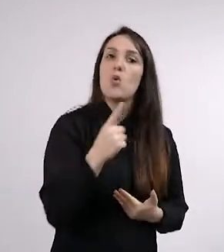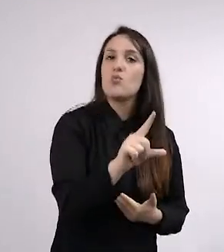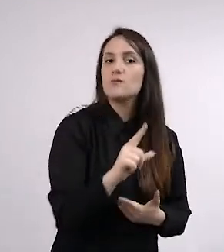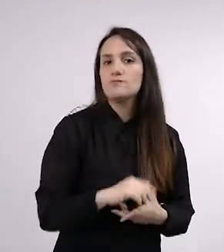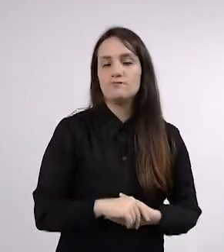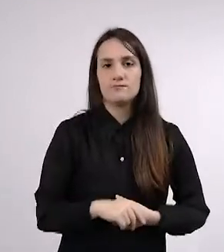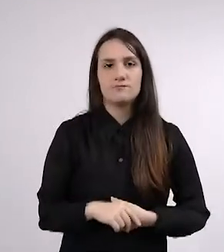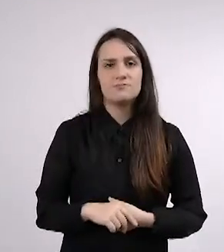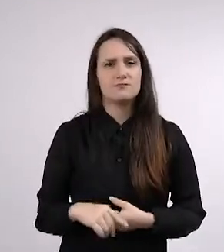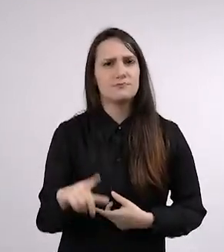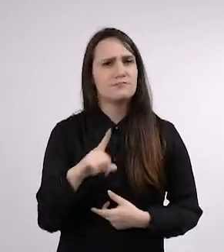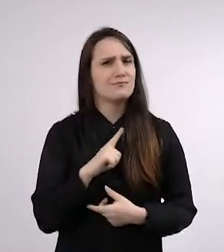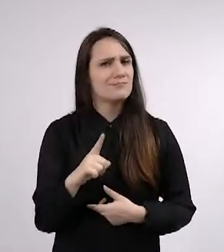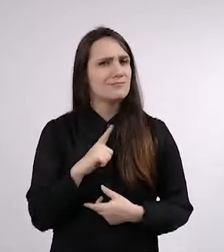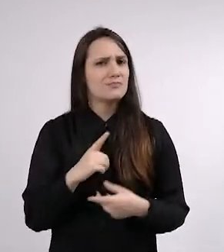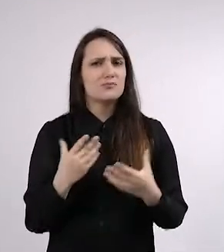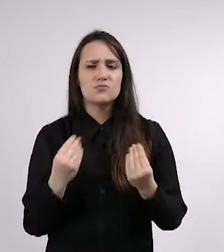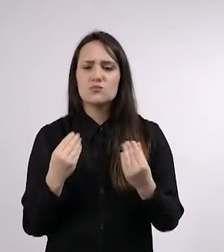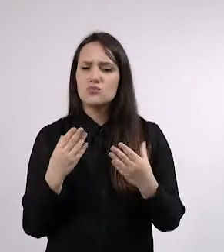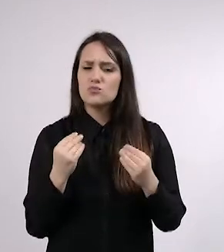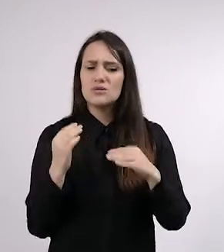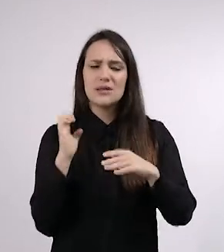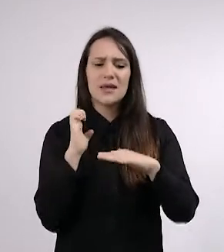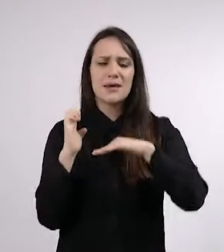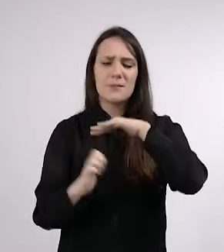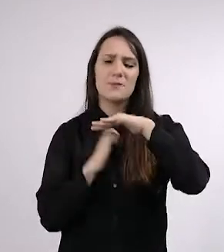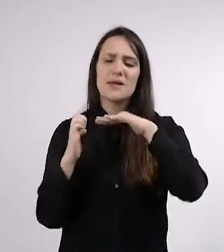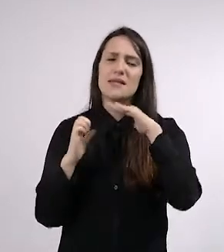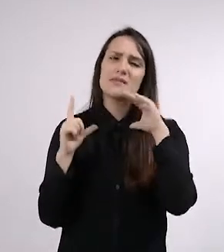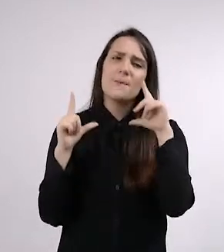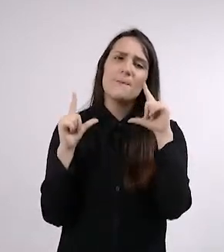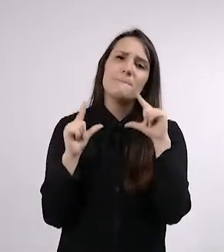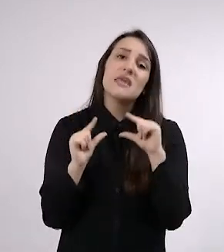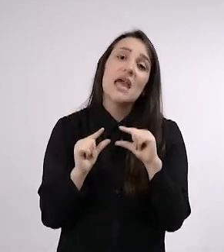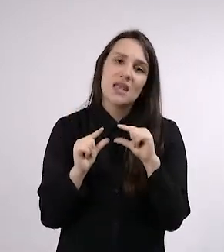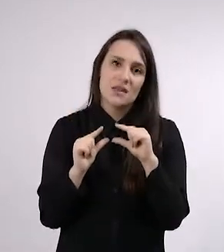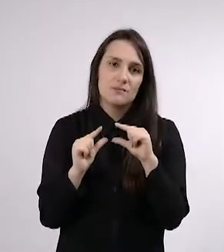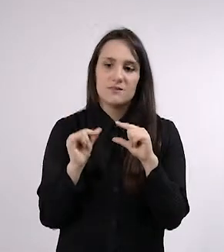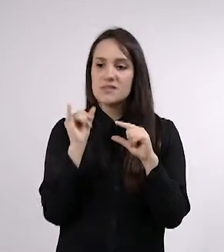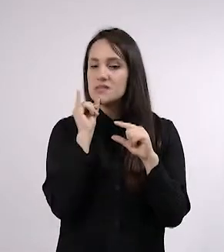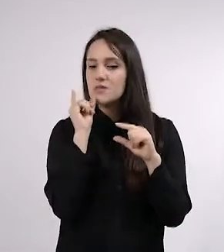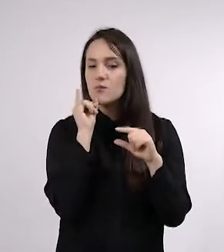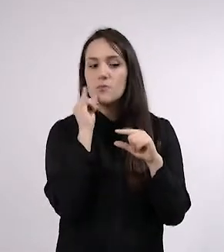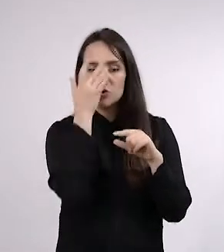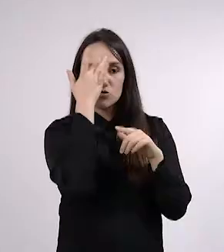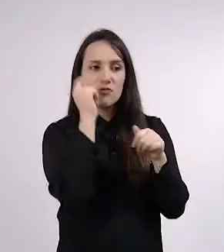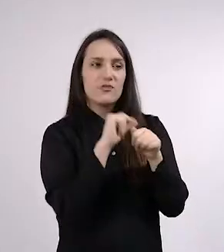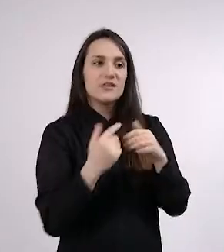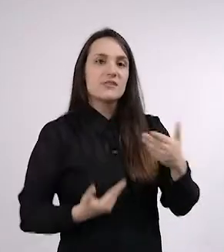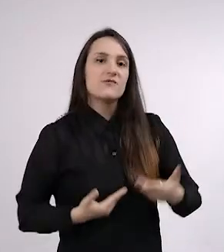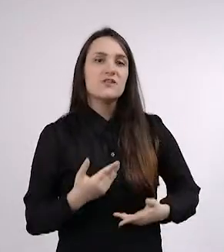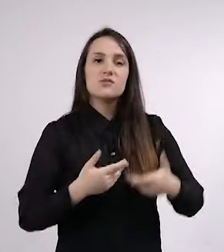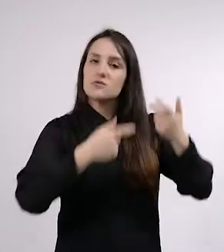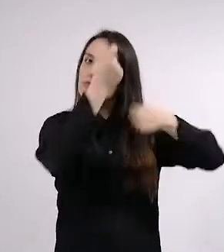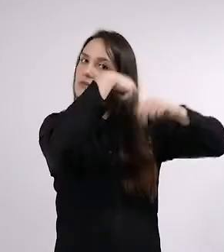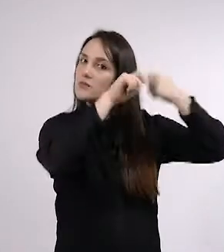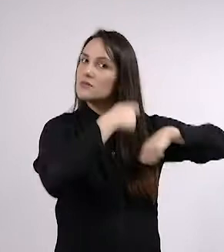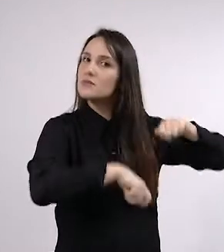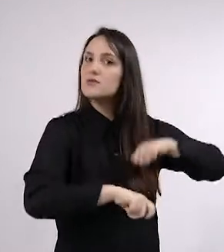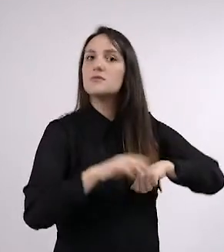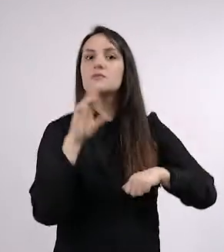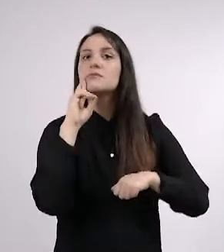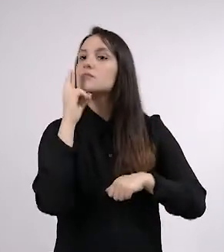falando de dezenas de milhares de pequenos negócios, foram os mais afetados. O prestador de serviço do salão de beleza,